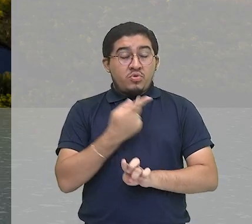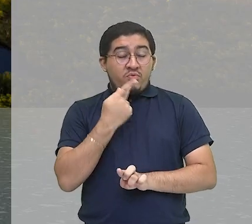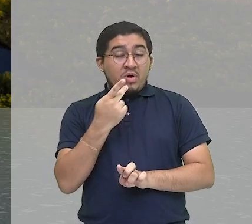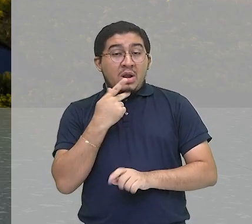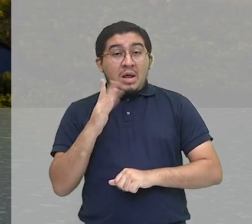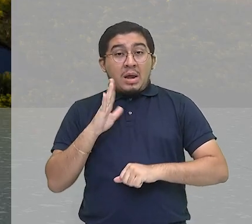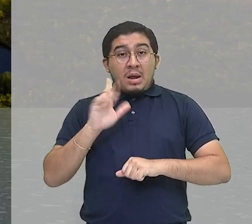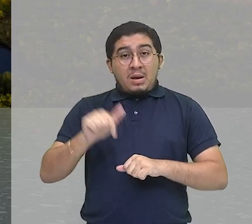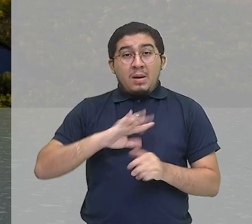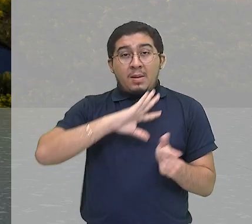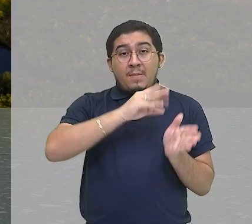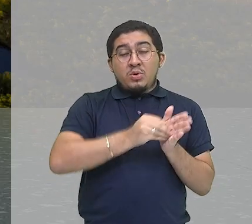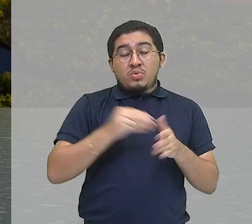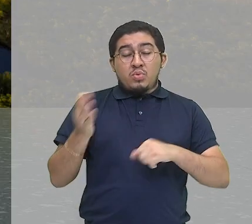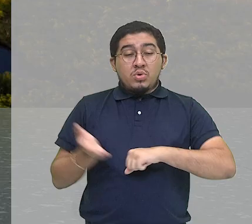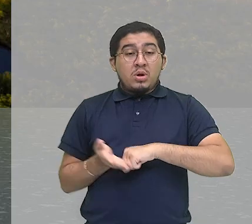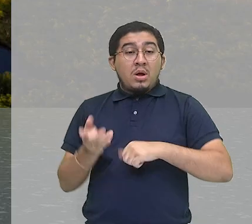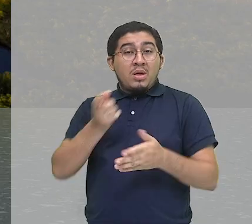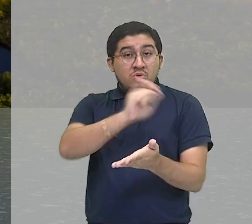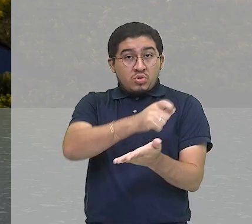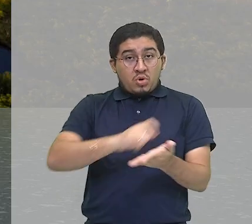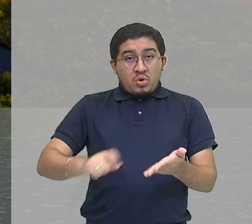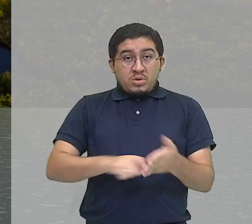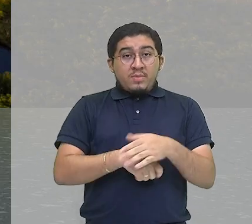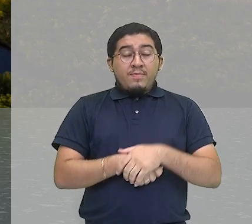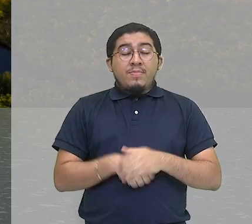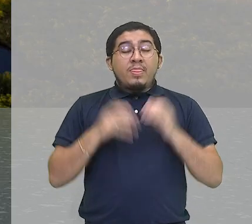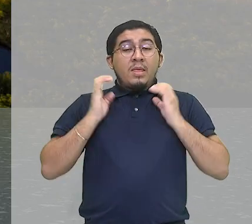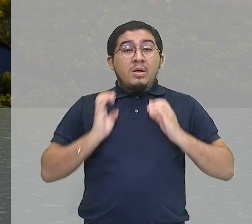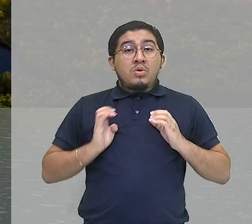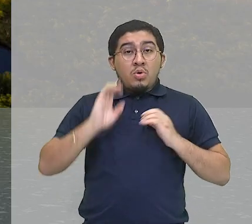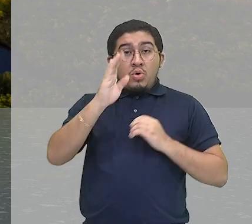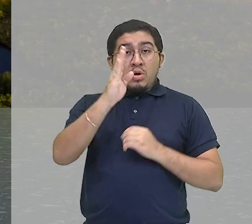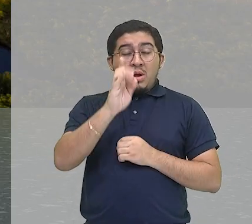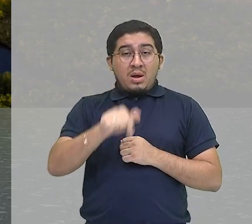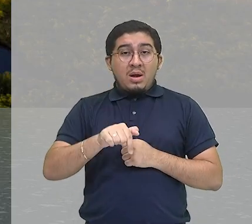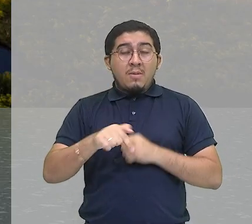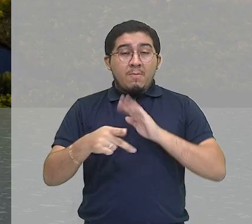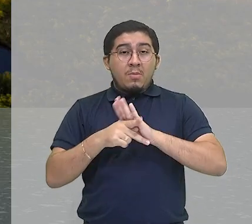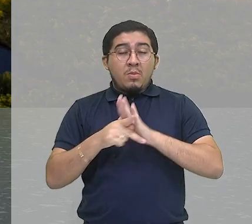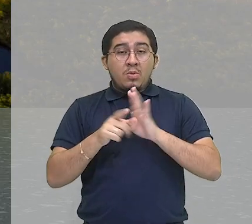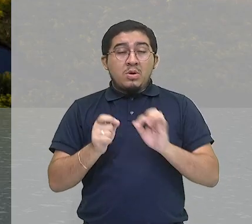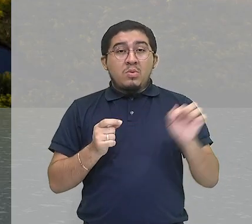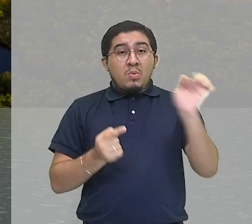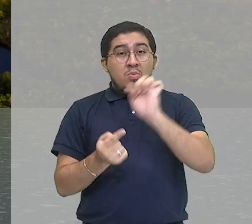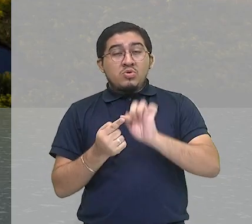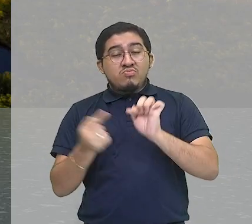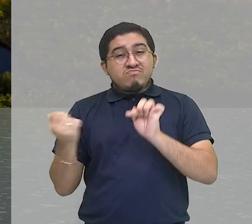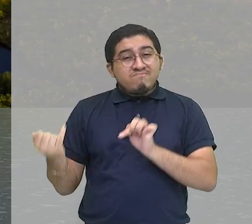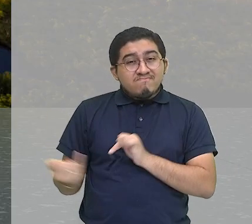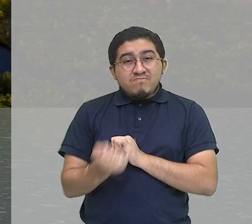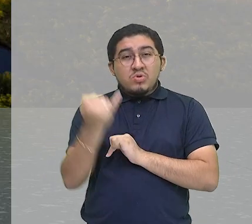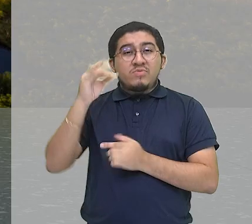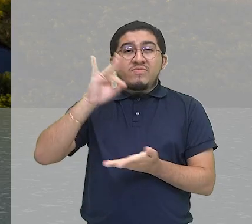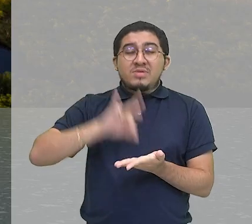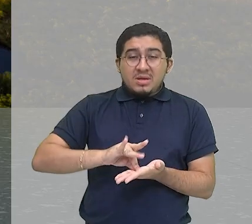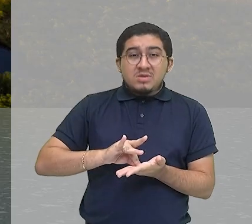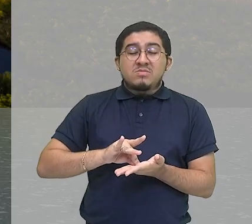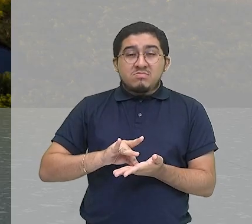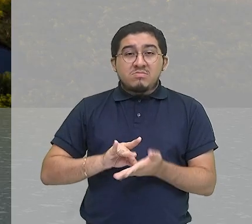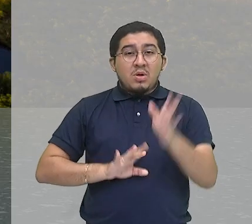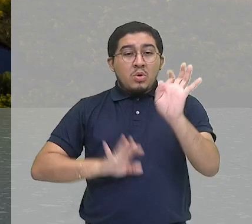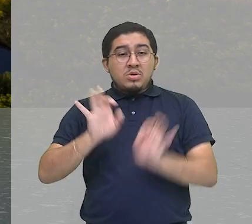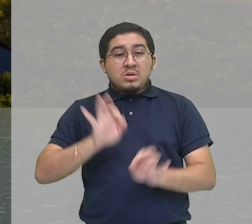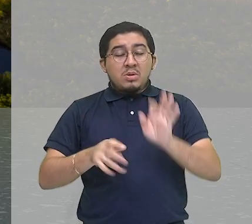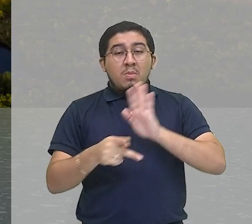Amazônia, anotem que a Igreja Católica teve, sim, um papel crucial na